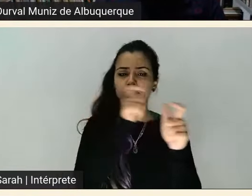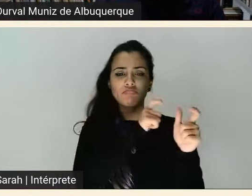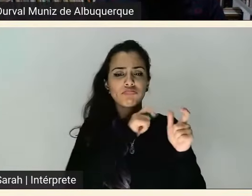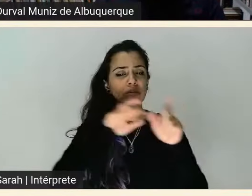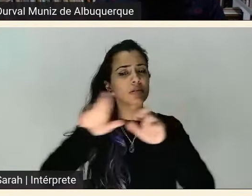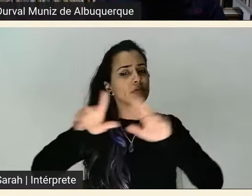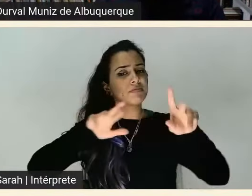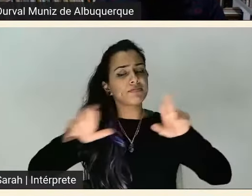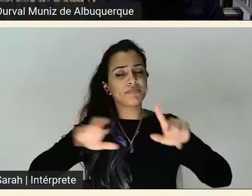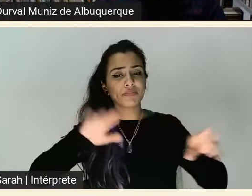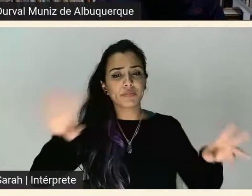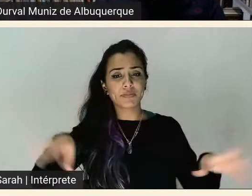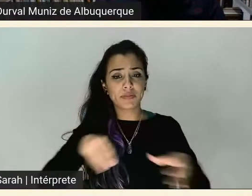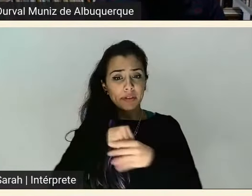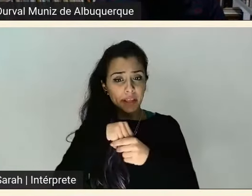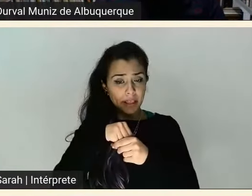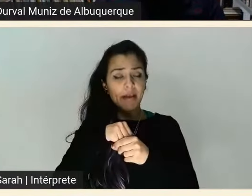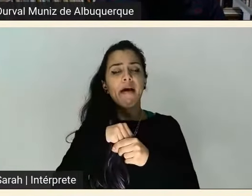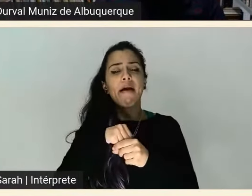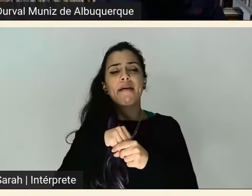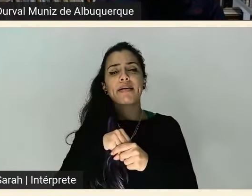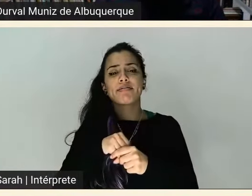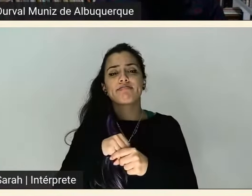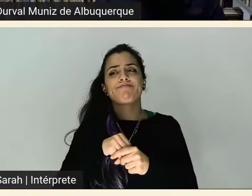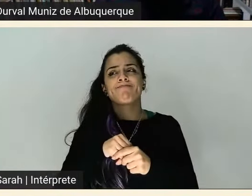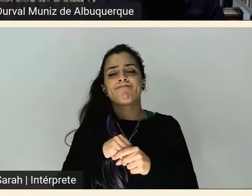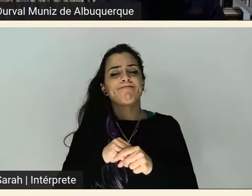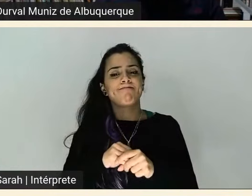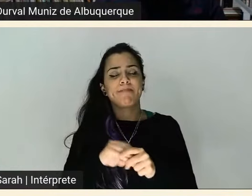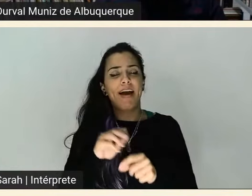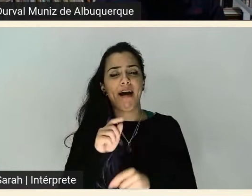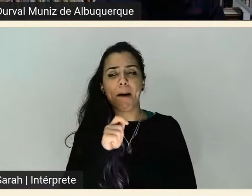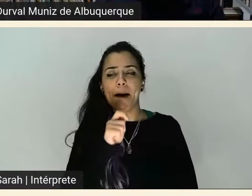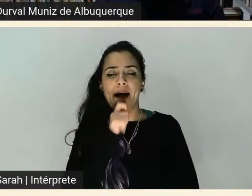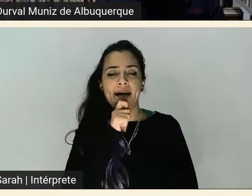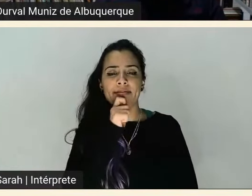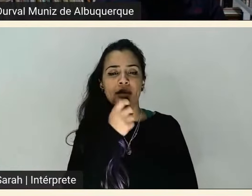Maranhão, ele ainda não foi enfrentado